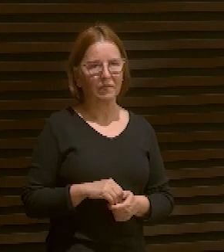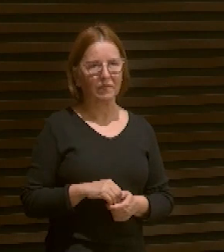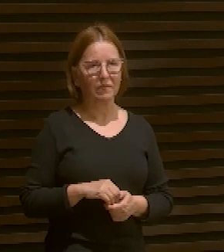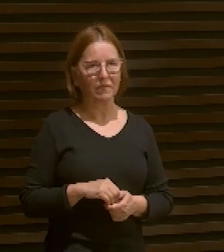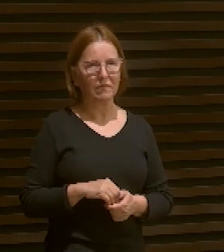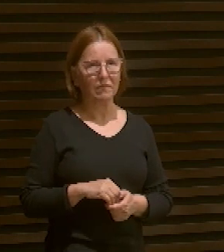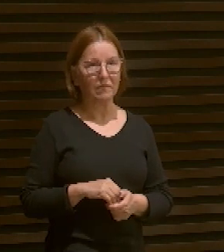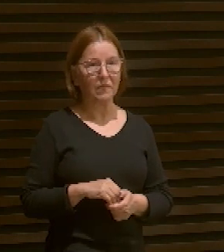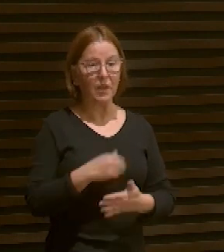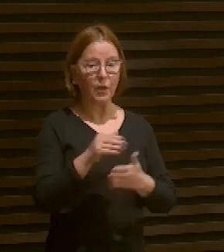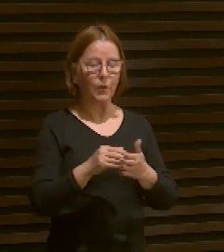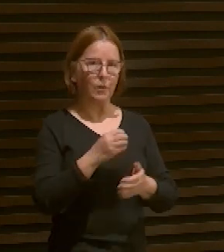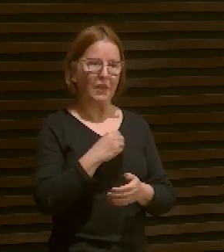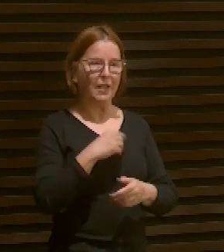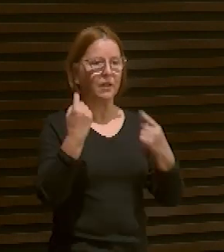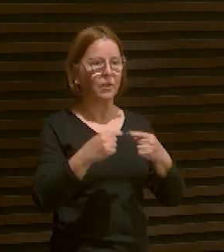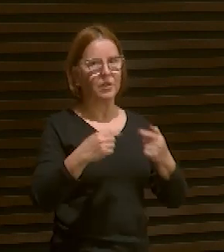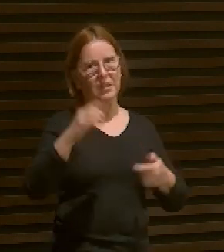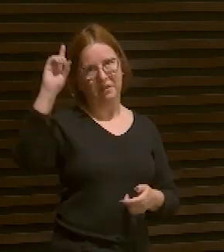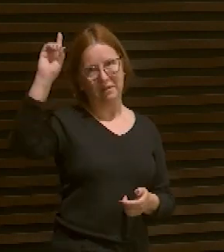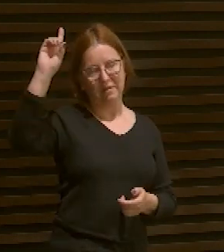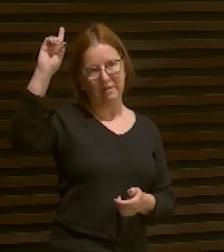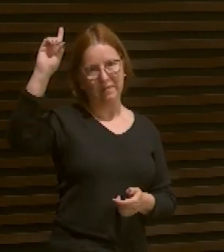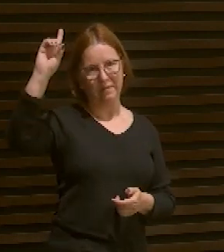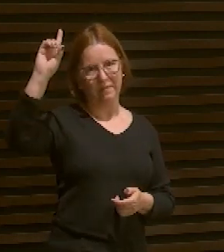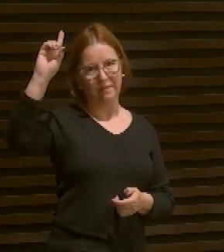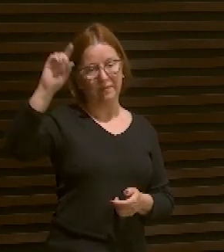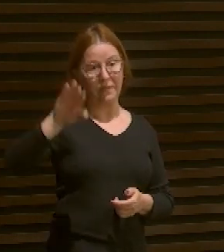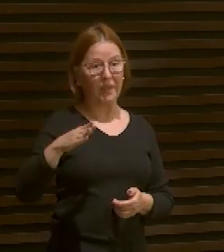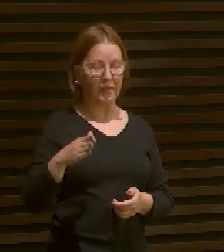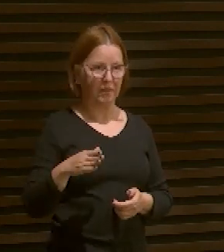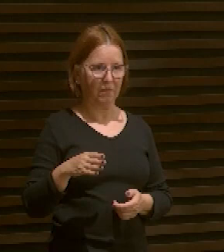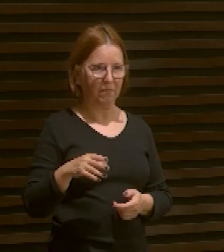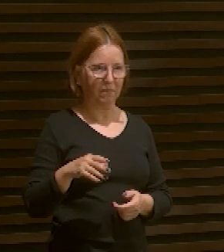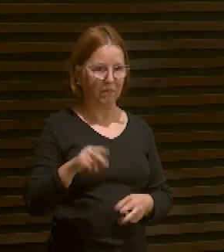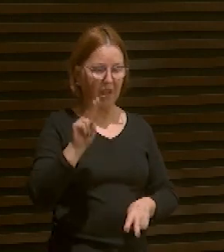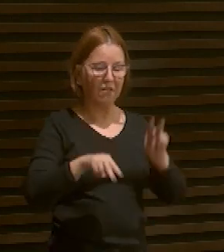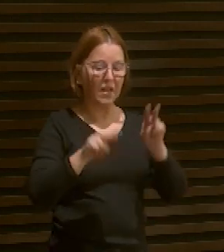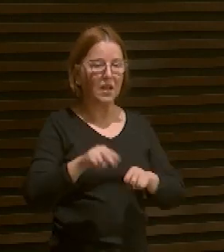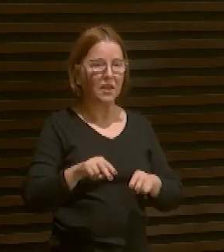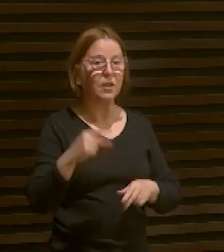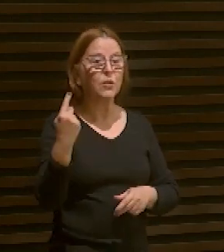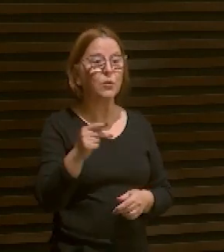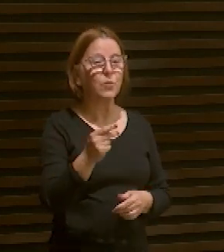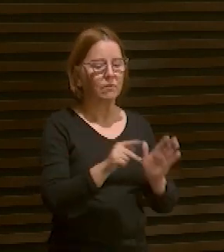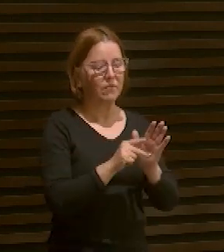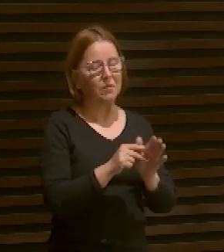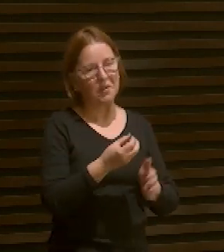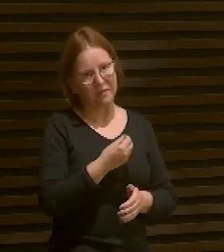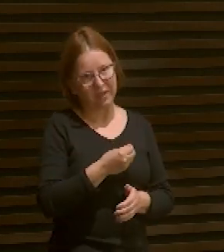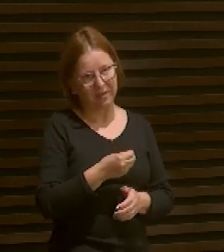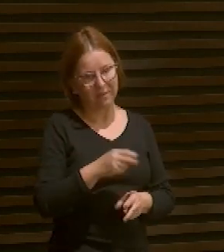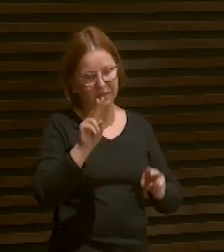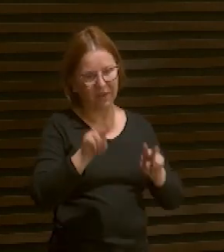E todo pecado é contra Deus. Então, avalie como é que está a sua vida, meu irmão.